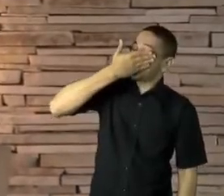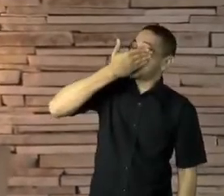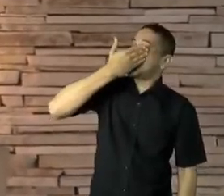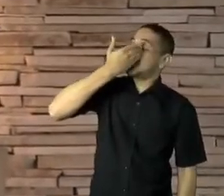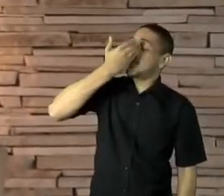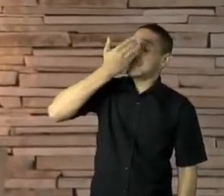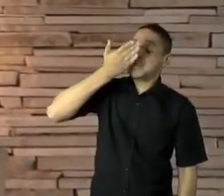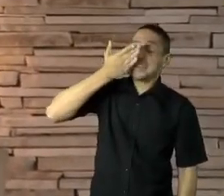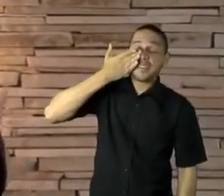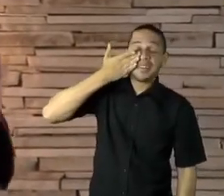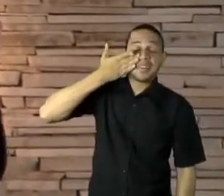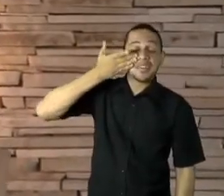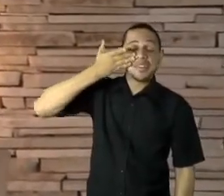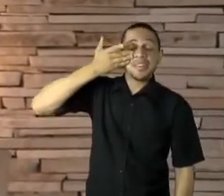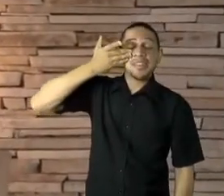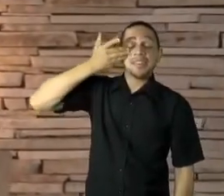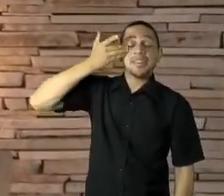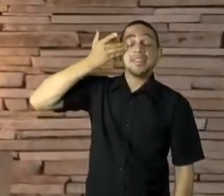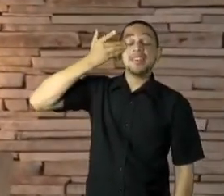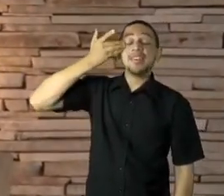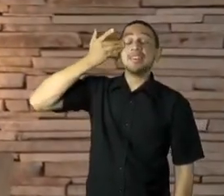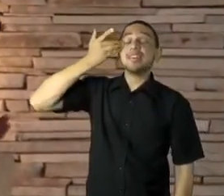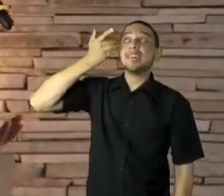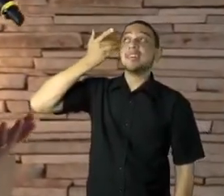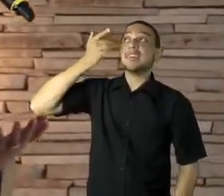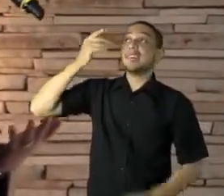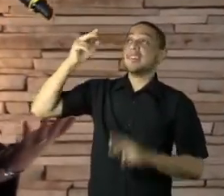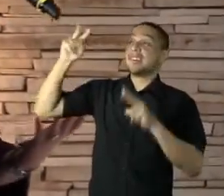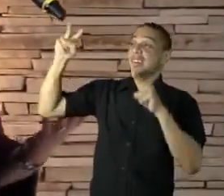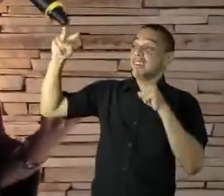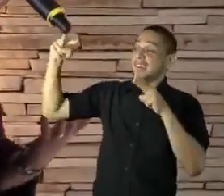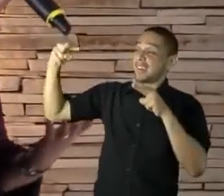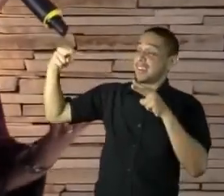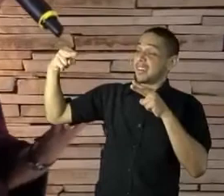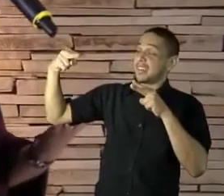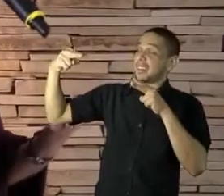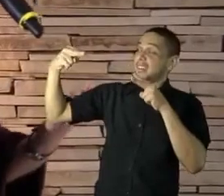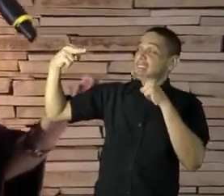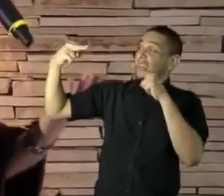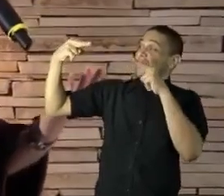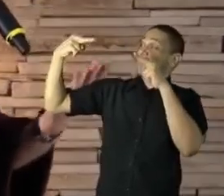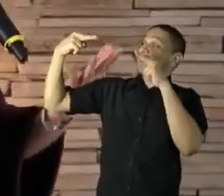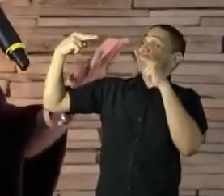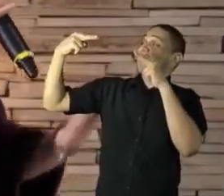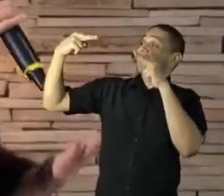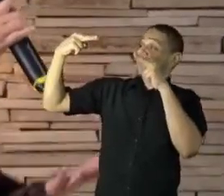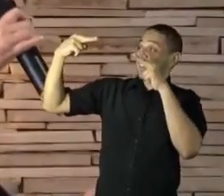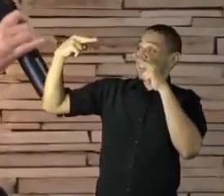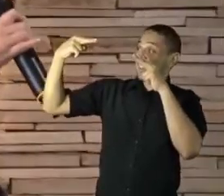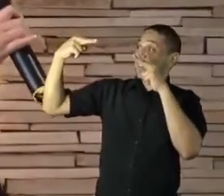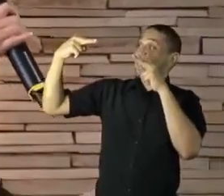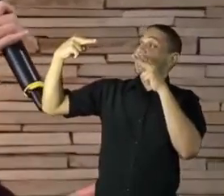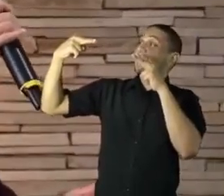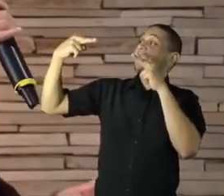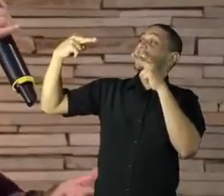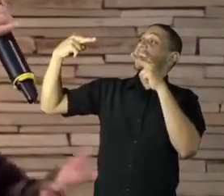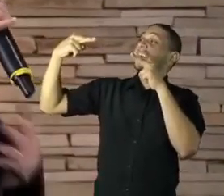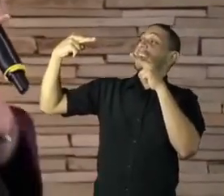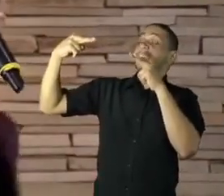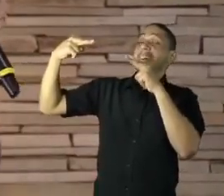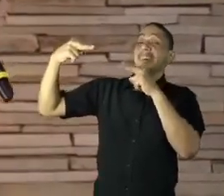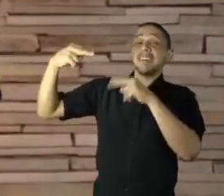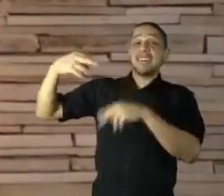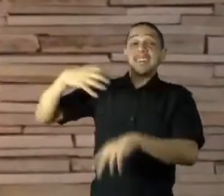o show e ele olharia meus olhos e convivemos